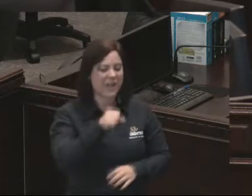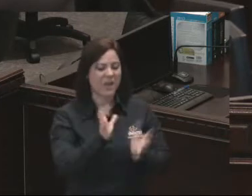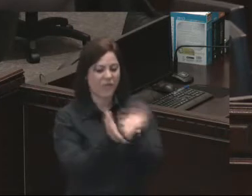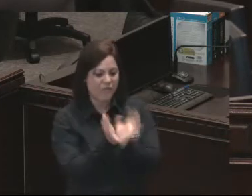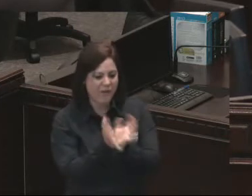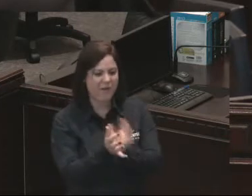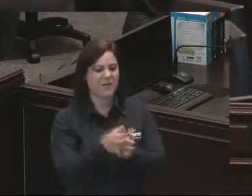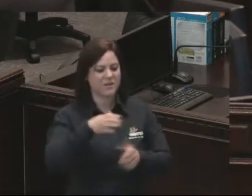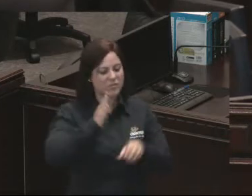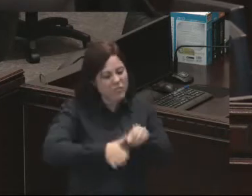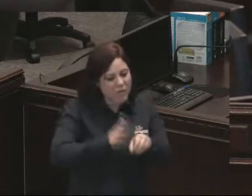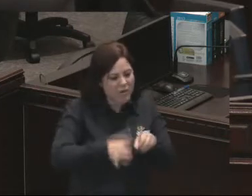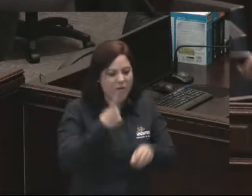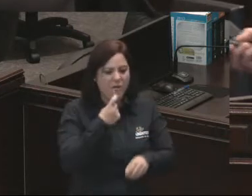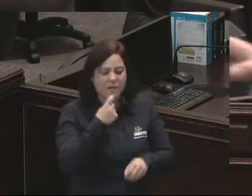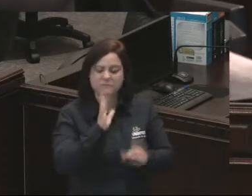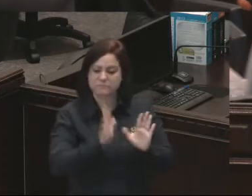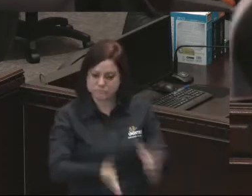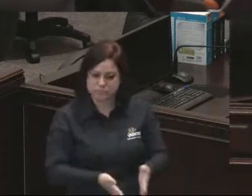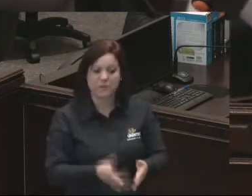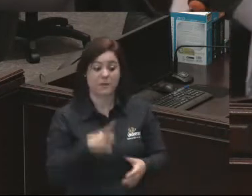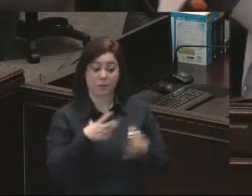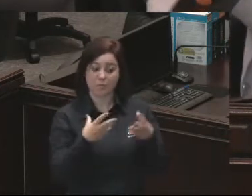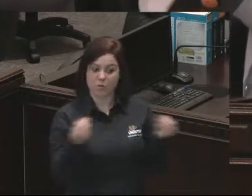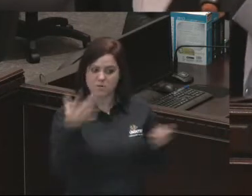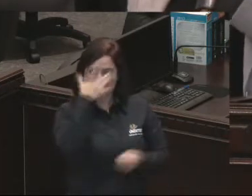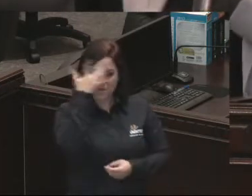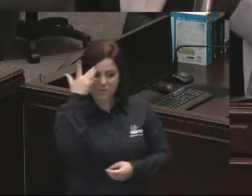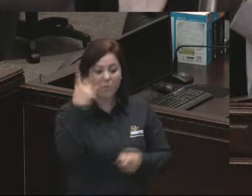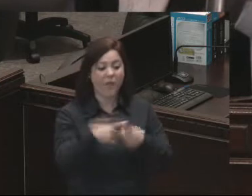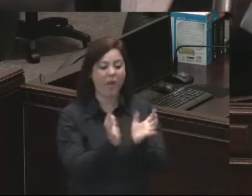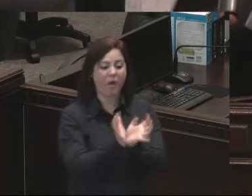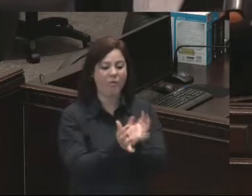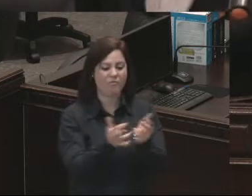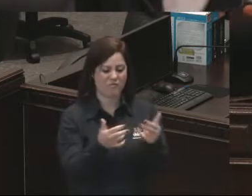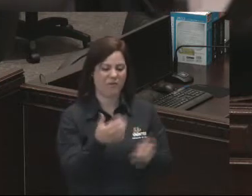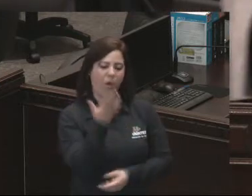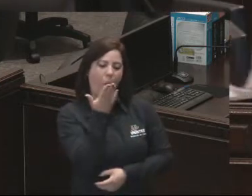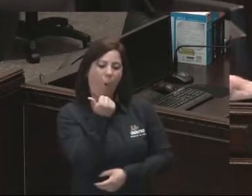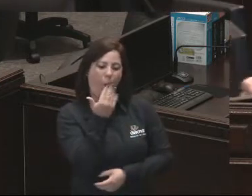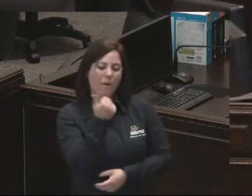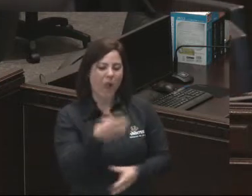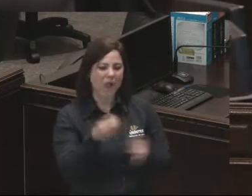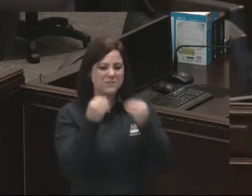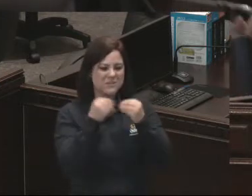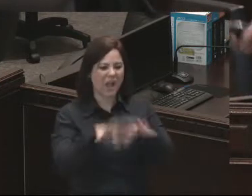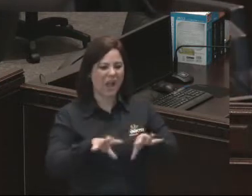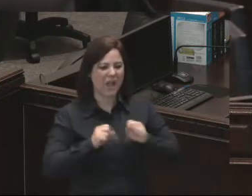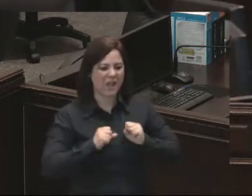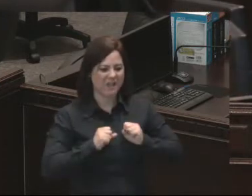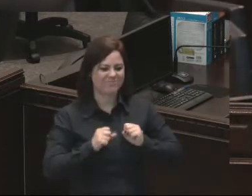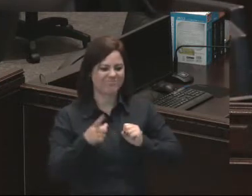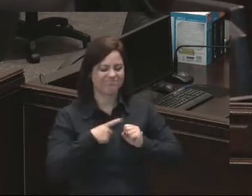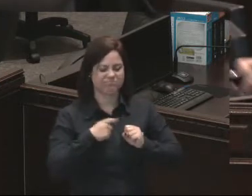tomate. A gente já teve vários casos de intoxicação humana por comer alface. Então, tem o Centro de